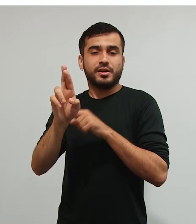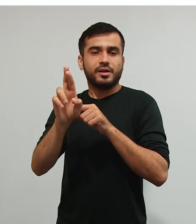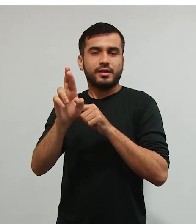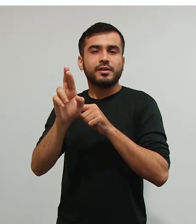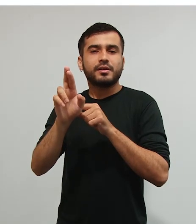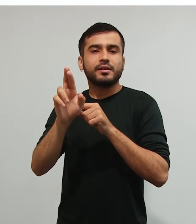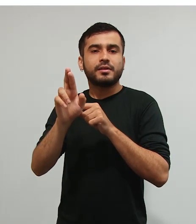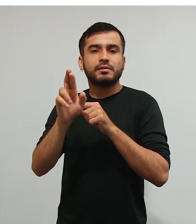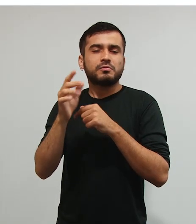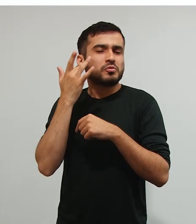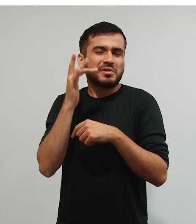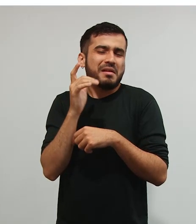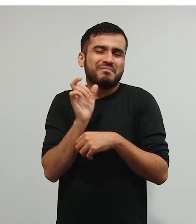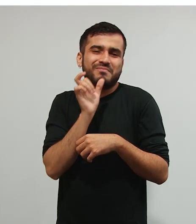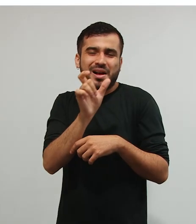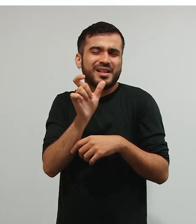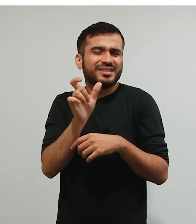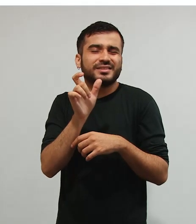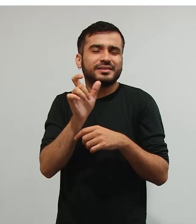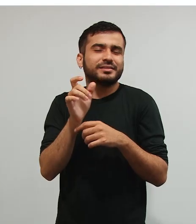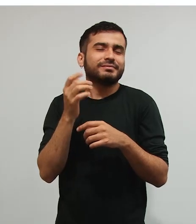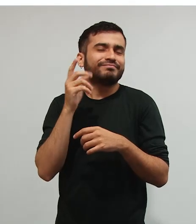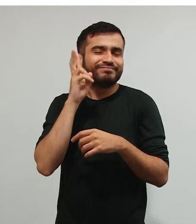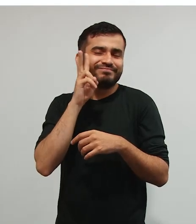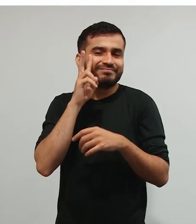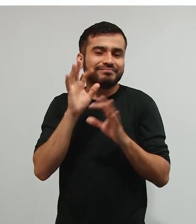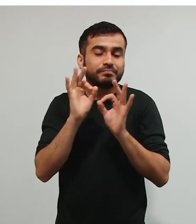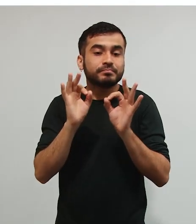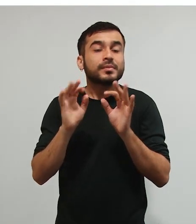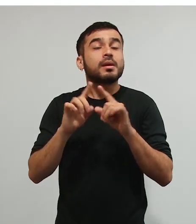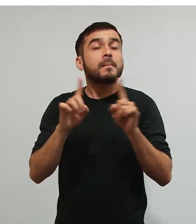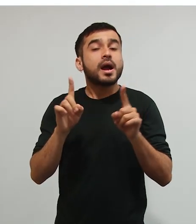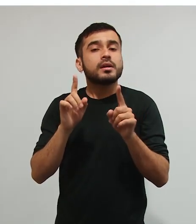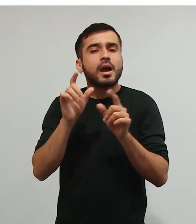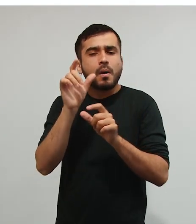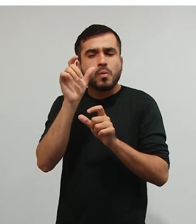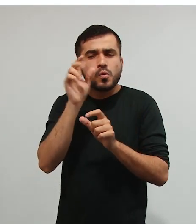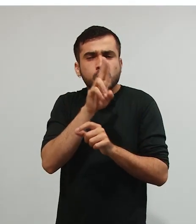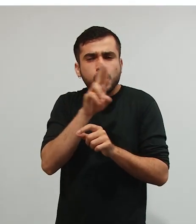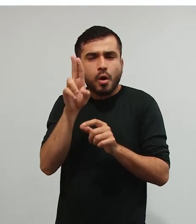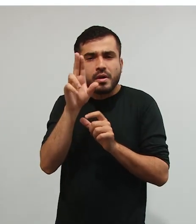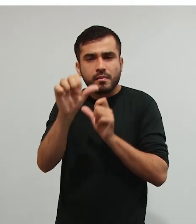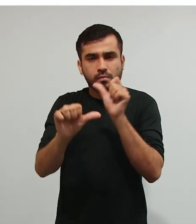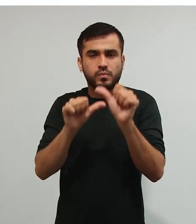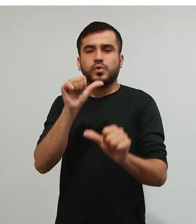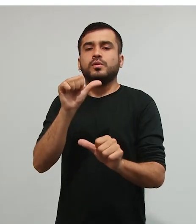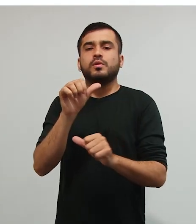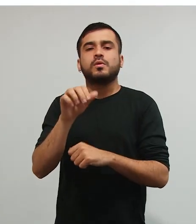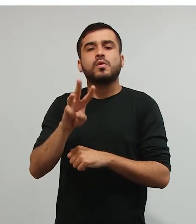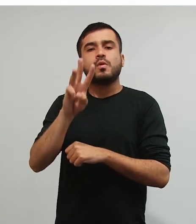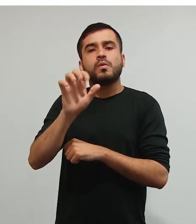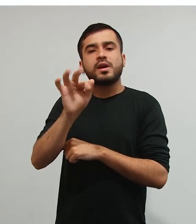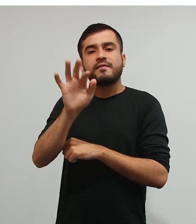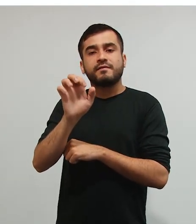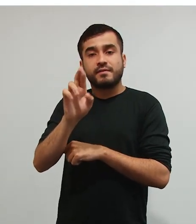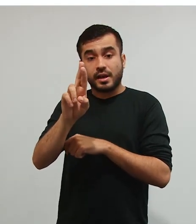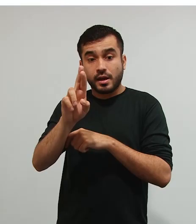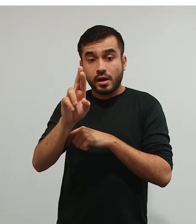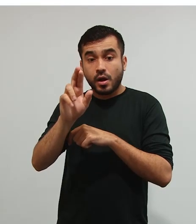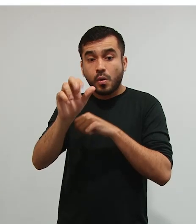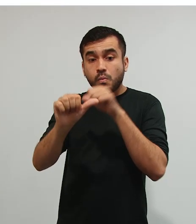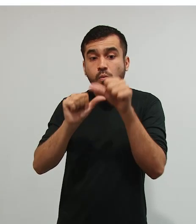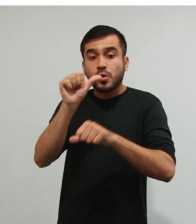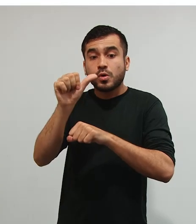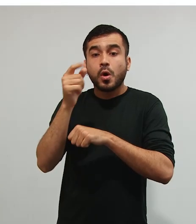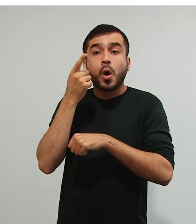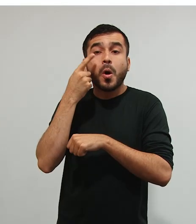wafer, não sei como pronunciar agora, não tô certa. Quando ele passou a ser wafer, eu falo assim. Vocês viram?